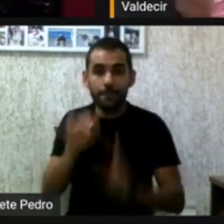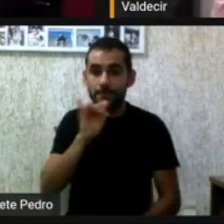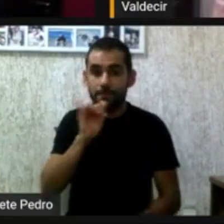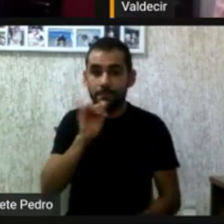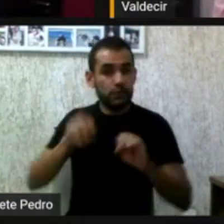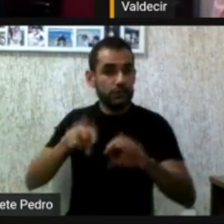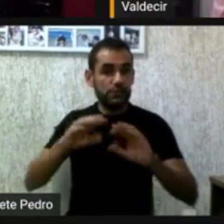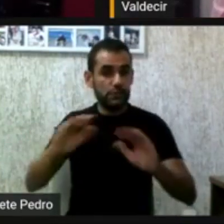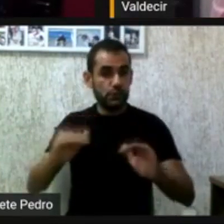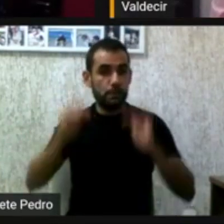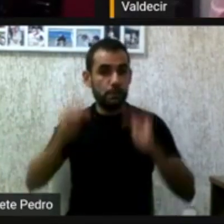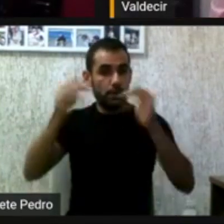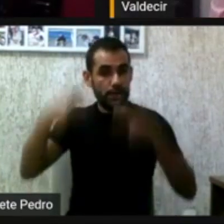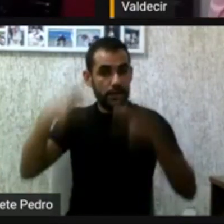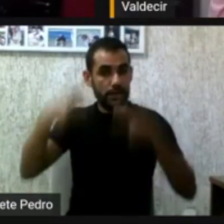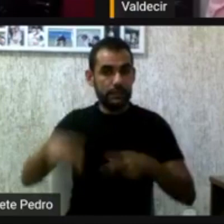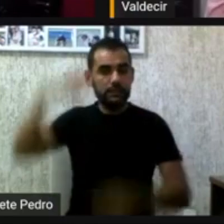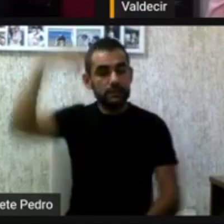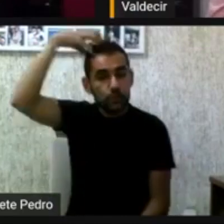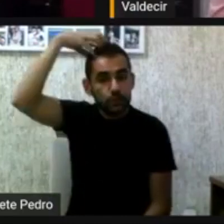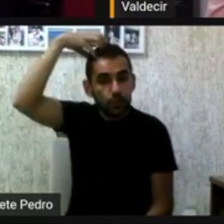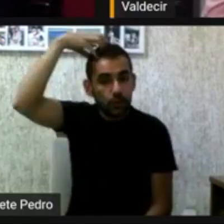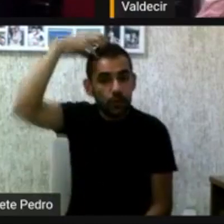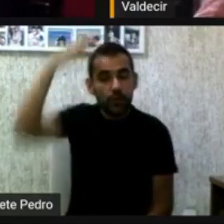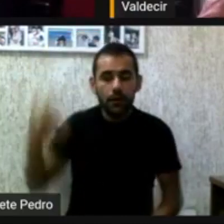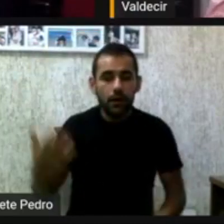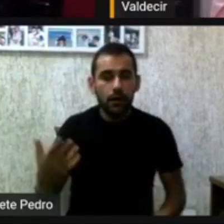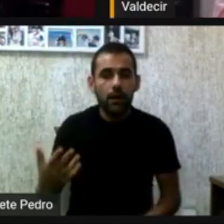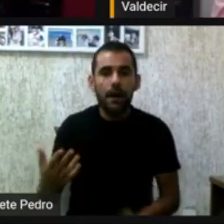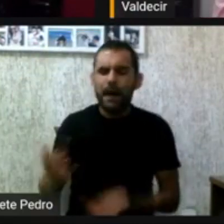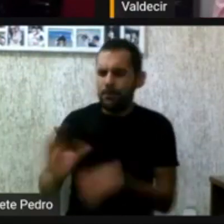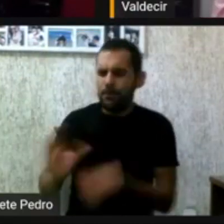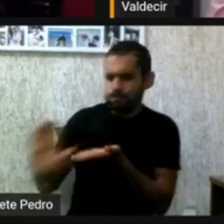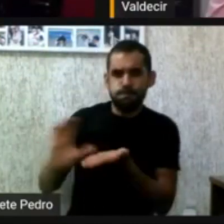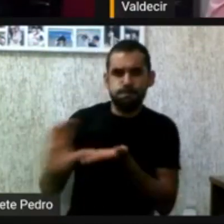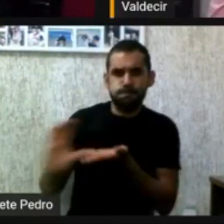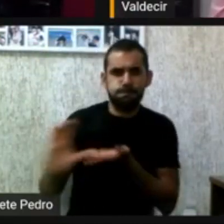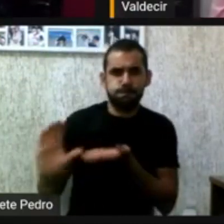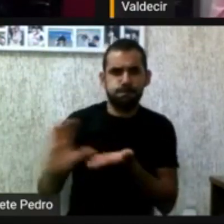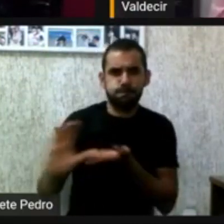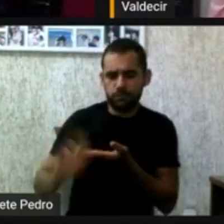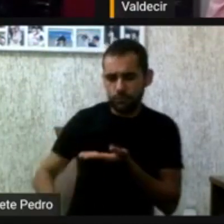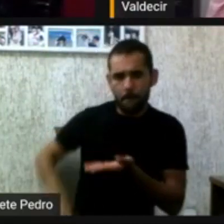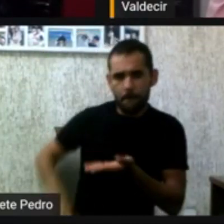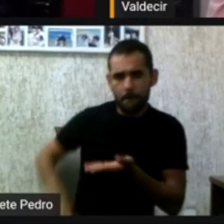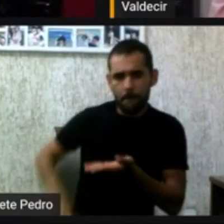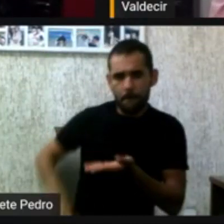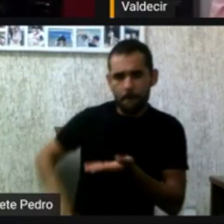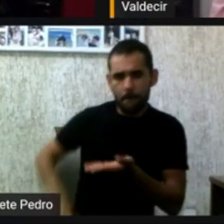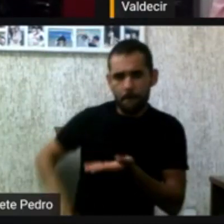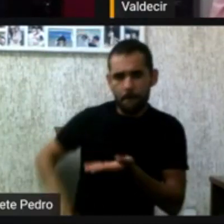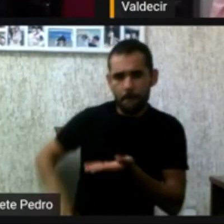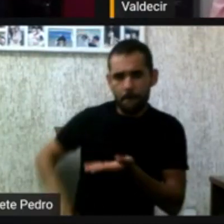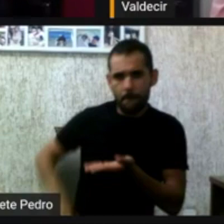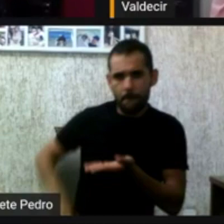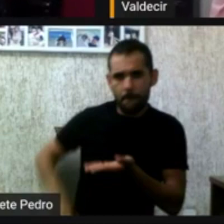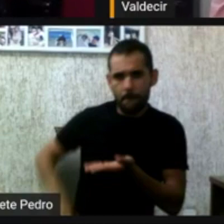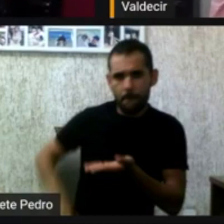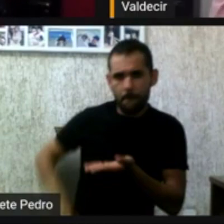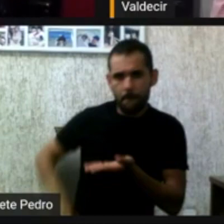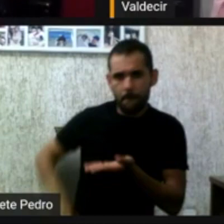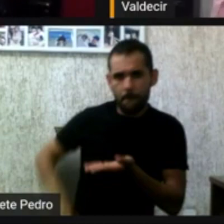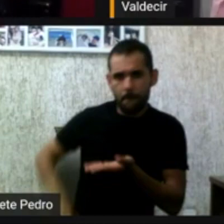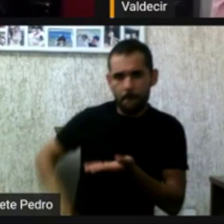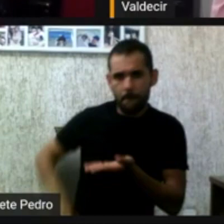ensinos superiores em São João del Rei, né? Por que não? Eles gastam muito do bolso deles, eles investem muito e precisam ser mais